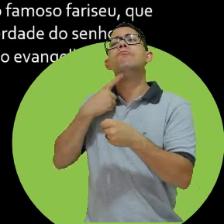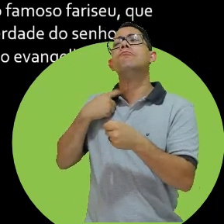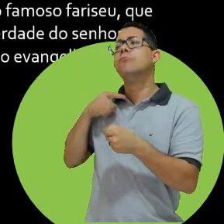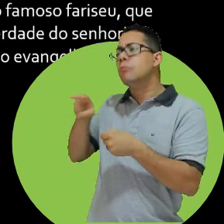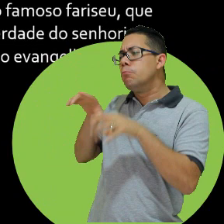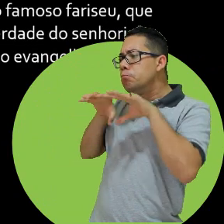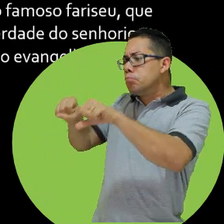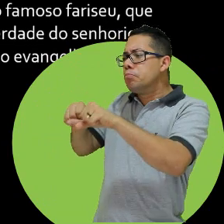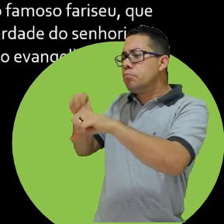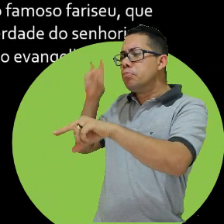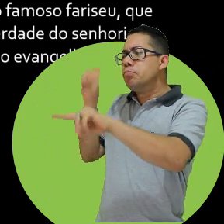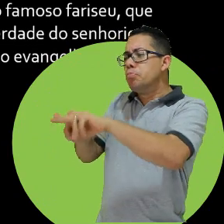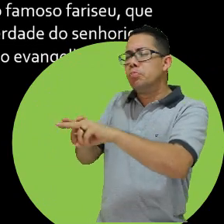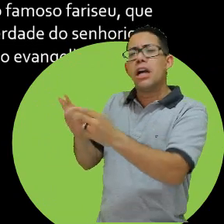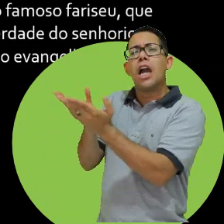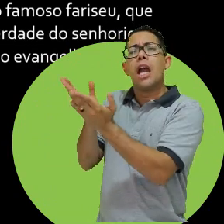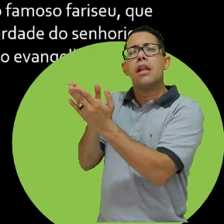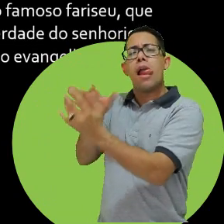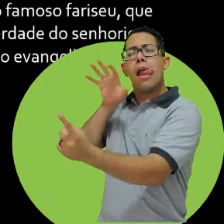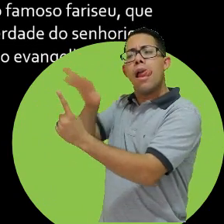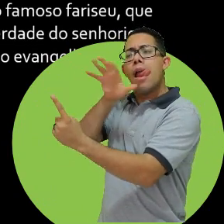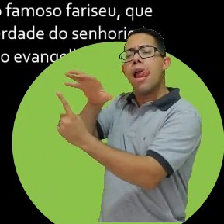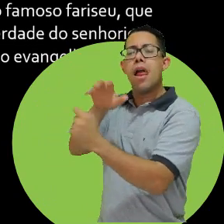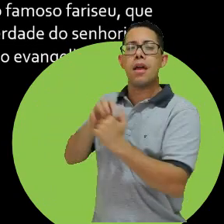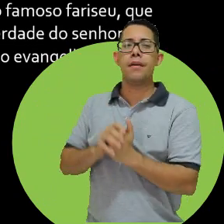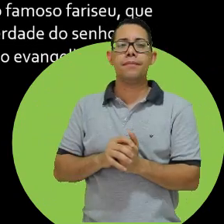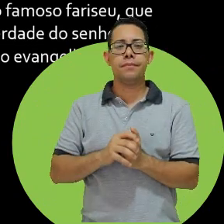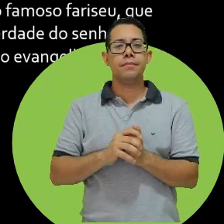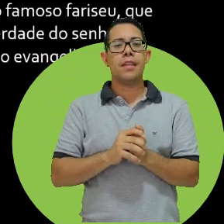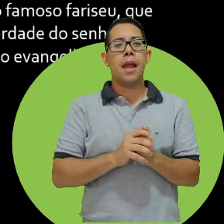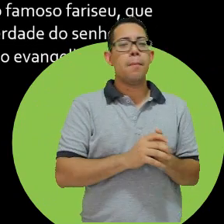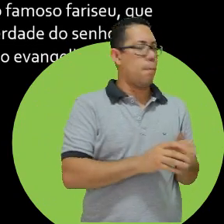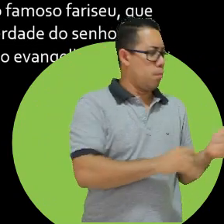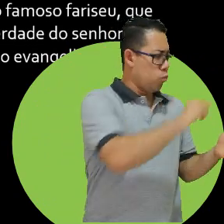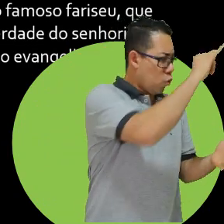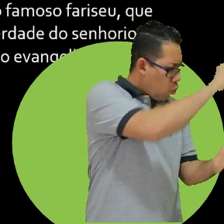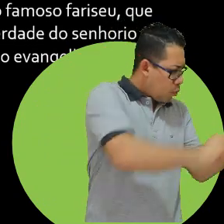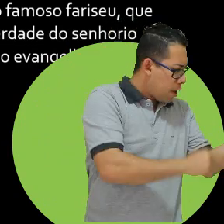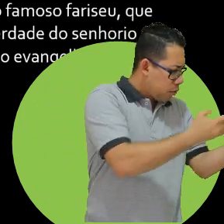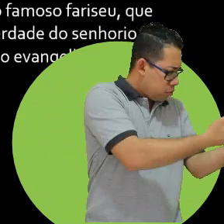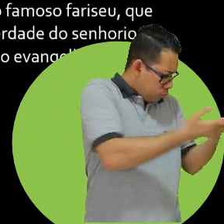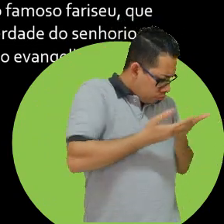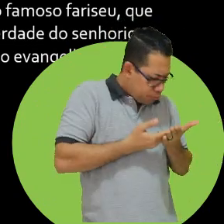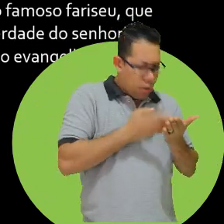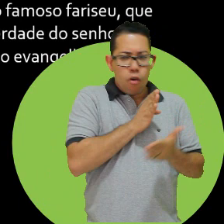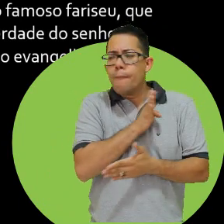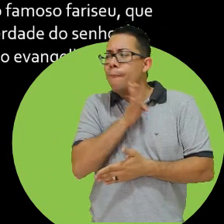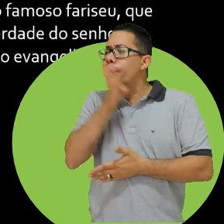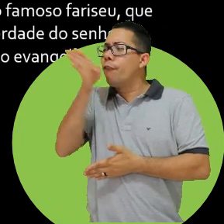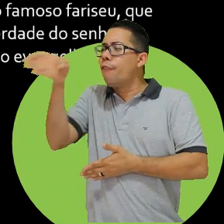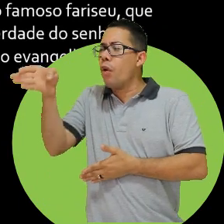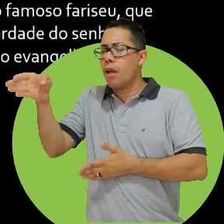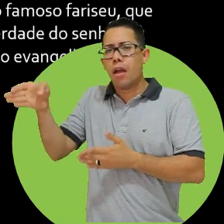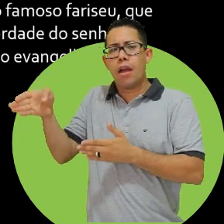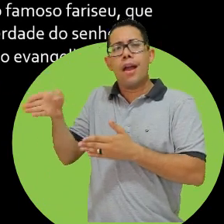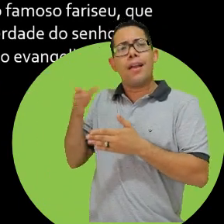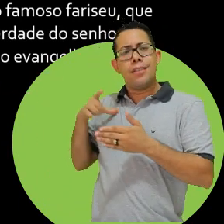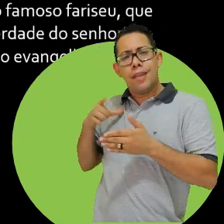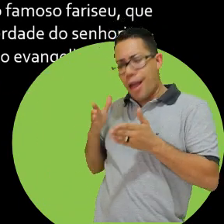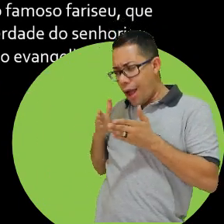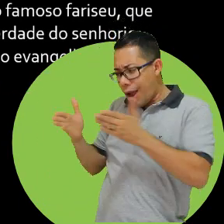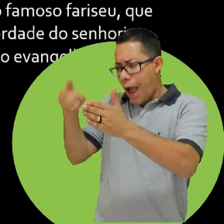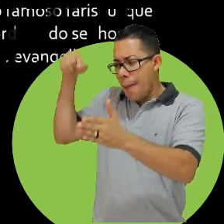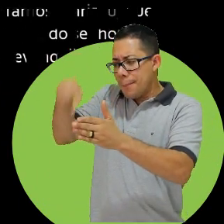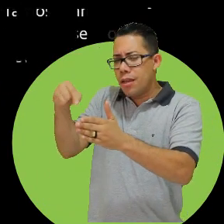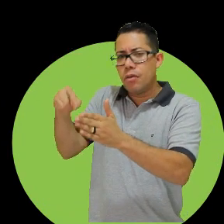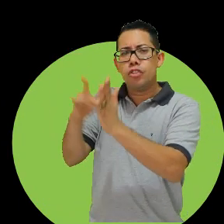aquele famoso fariseu, e ele é confrontado com a verdade de Cristo e aceita o seu chamado